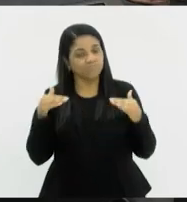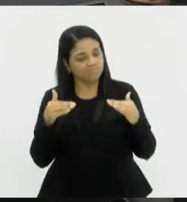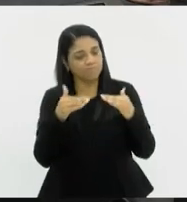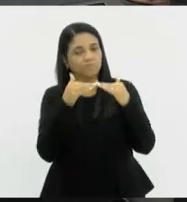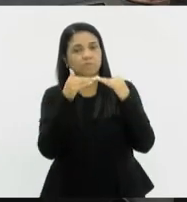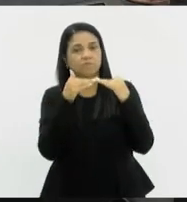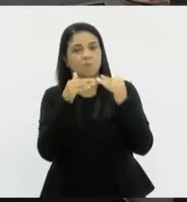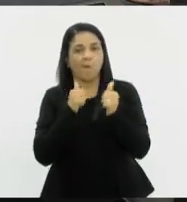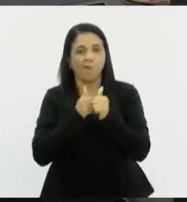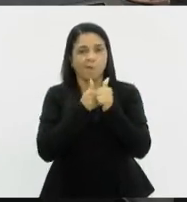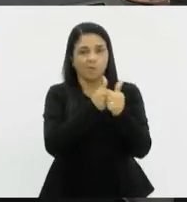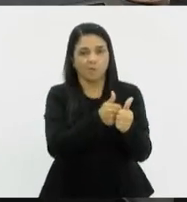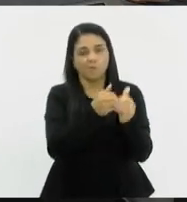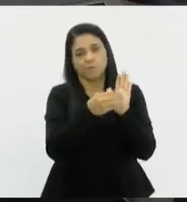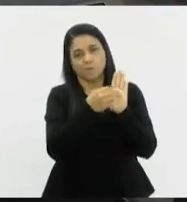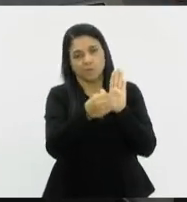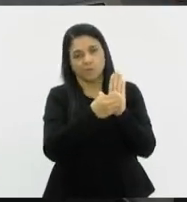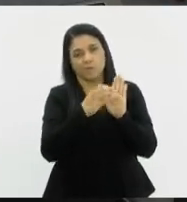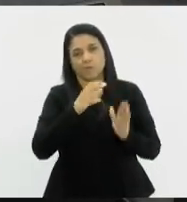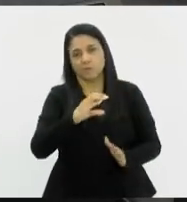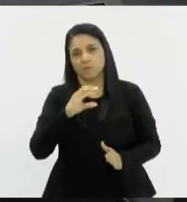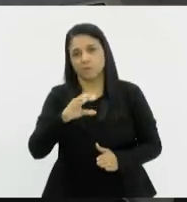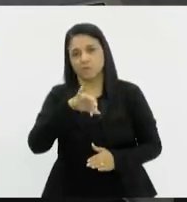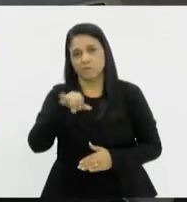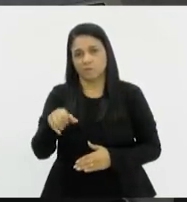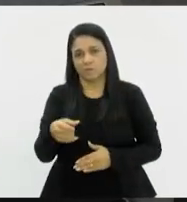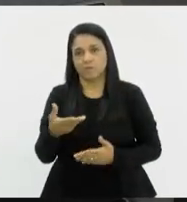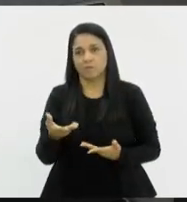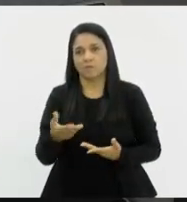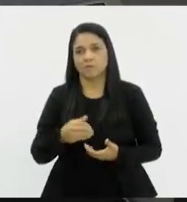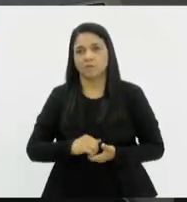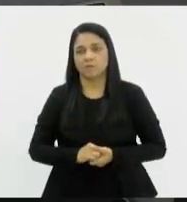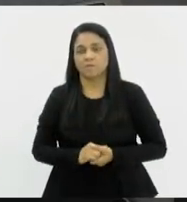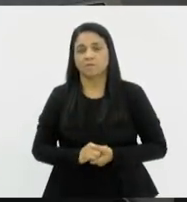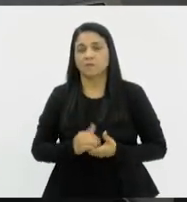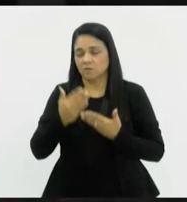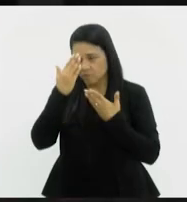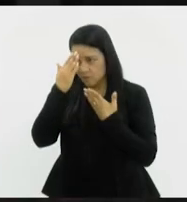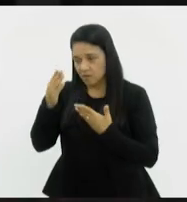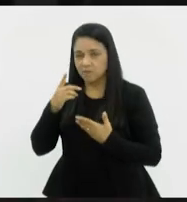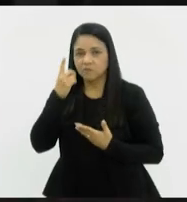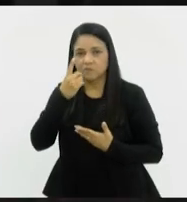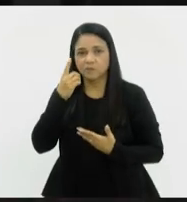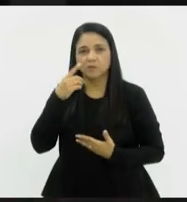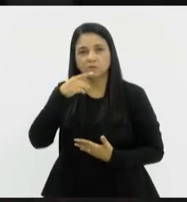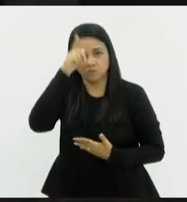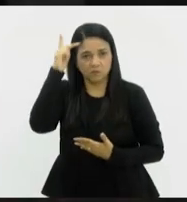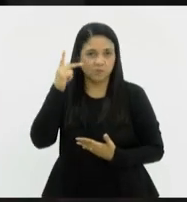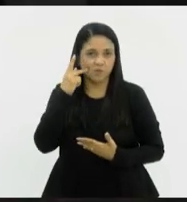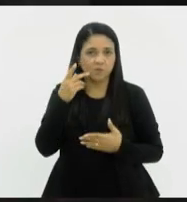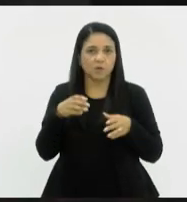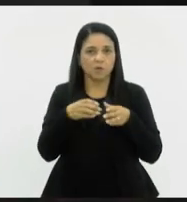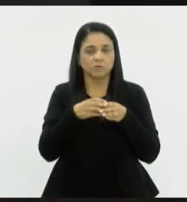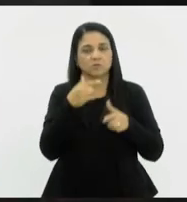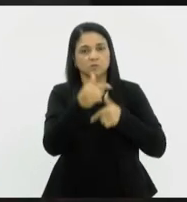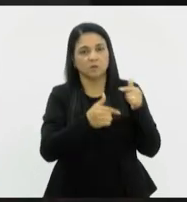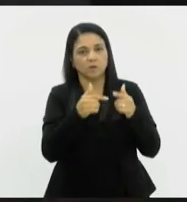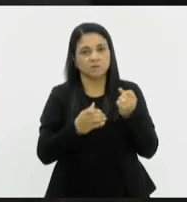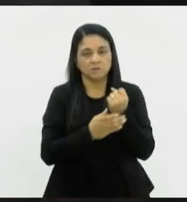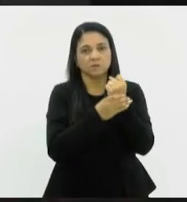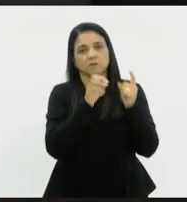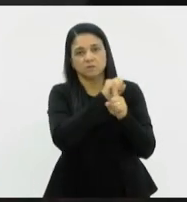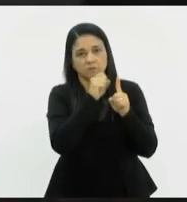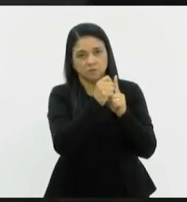favorável, acompanhando o parecer da CCJ com as duas emendas. Muito obrigado, deputado Luiz Paulo. Pela Comissão de Trabalho, Legislação Social e Seguridade